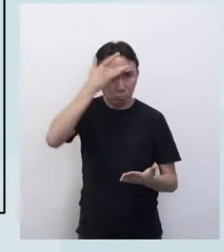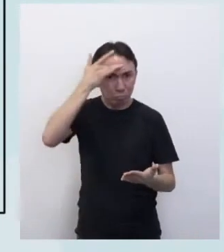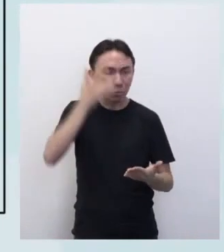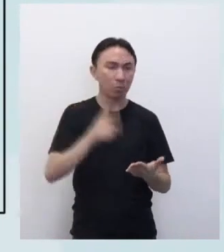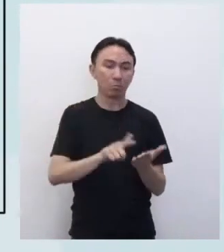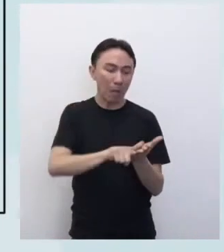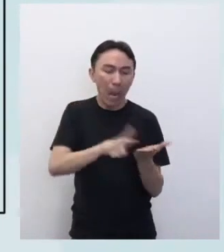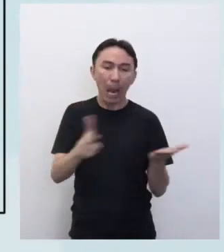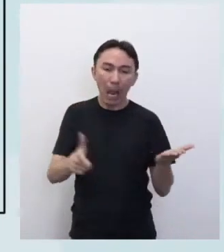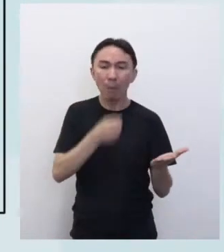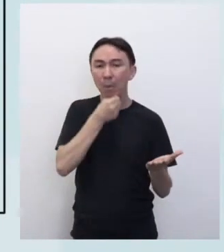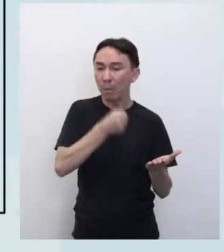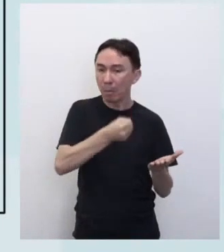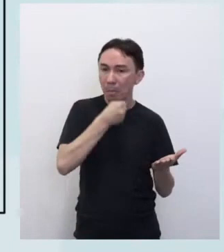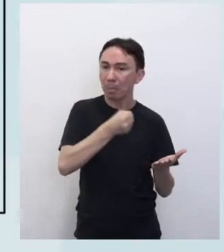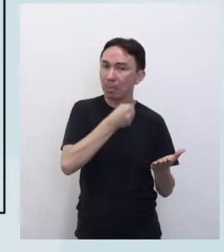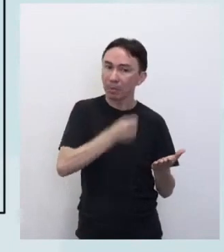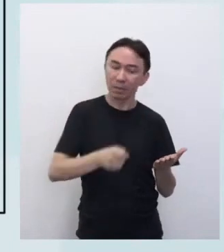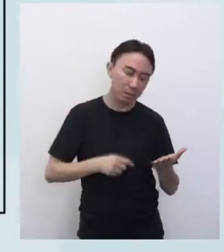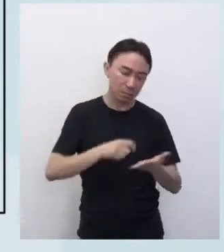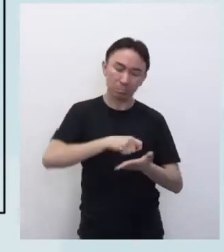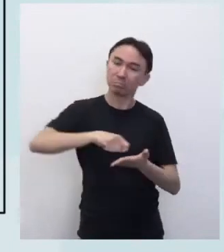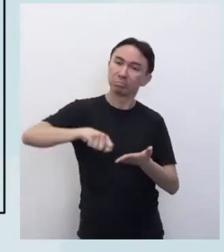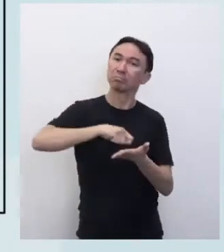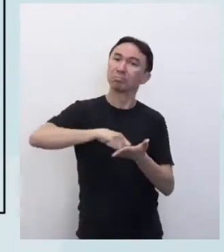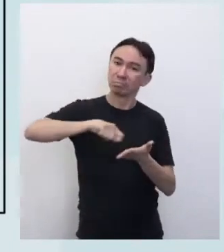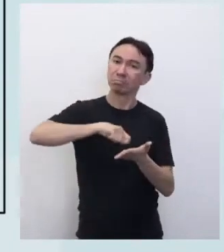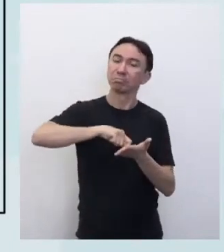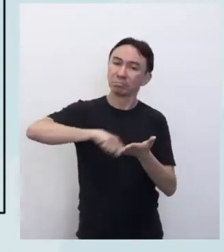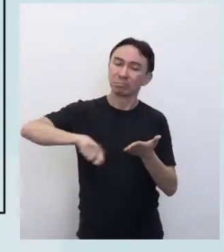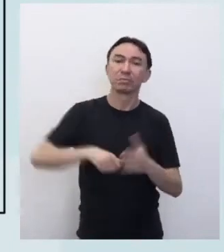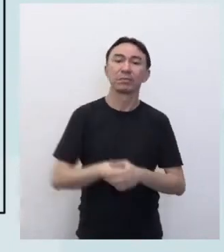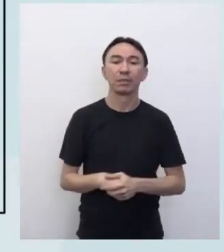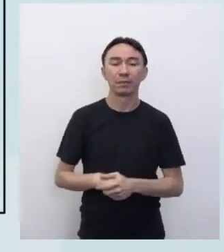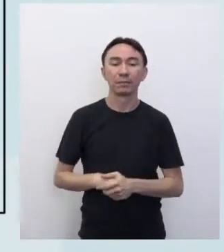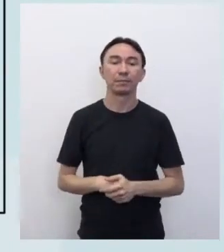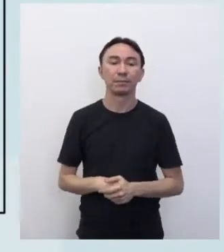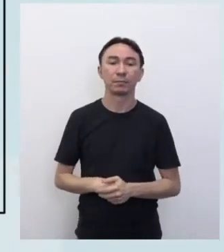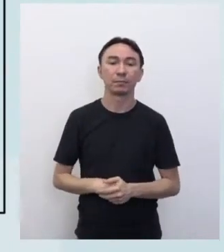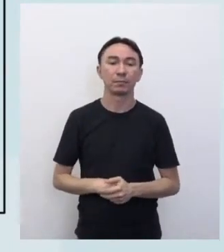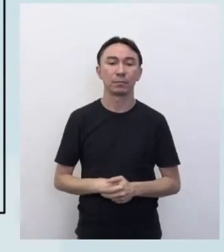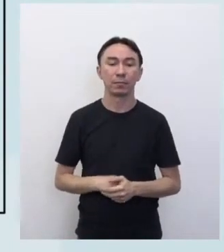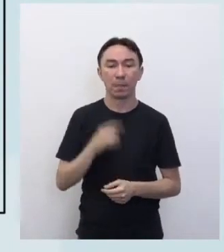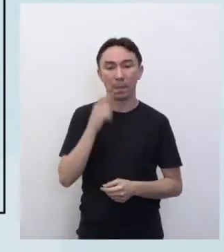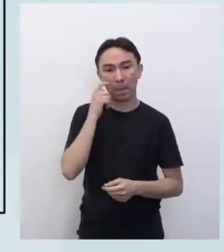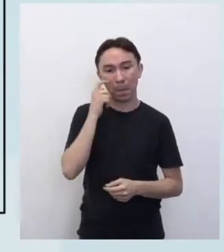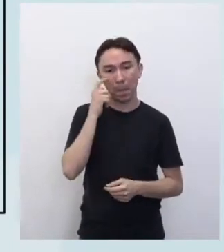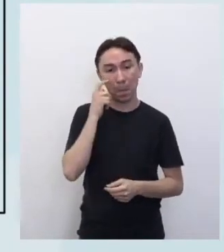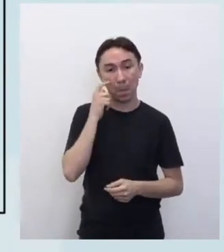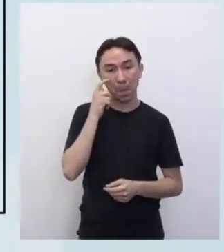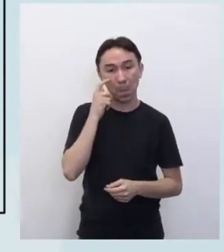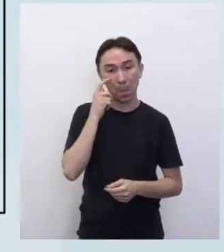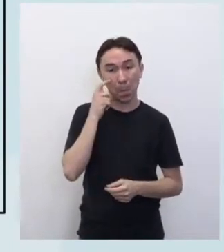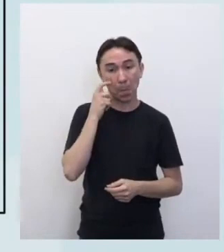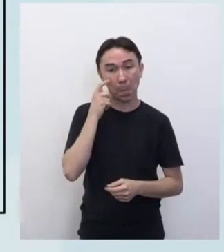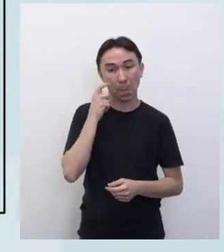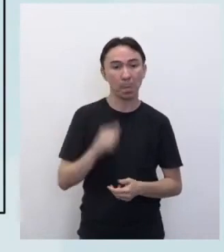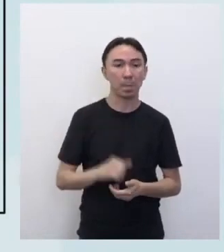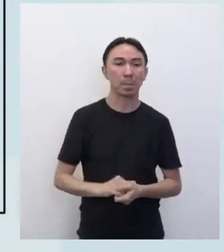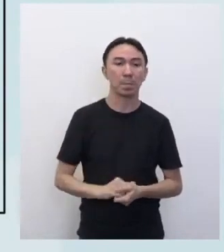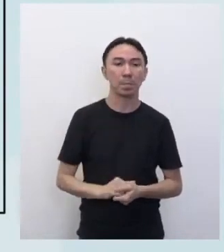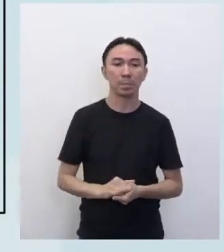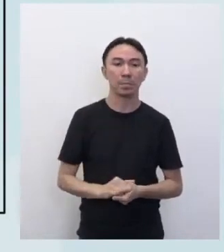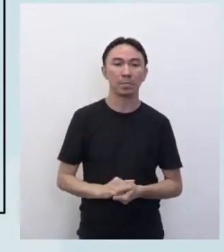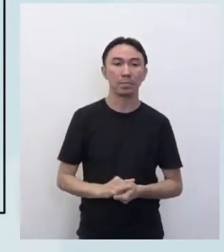redatores, freelance ou correspondentes da equipe da revista. Articles usually provide a broad of topics of current